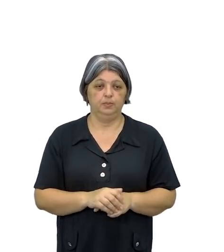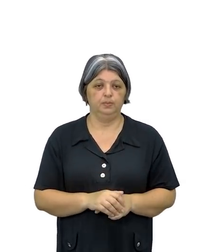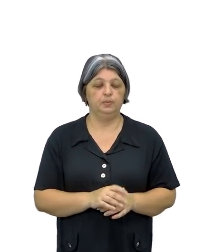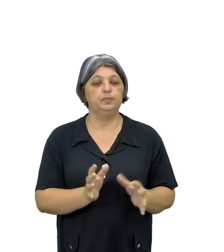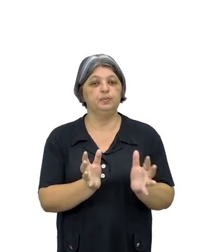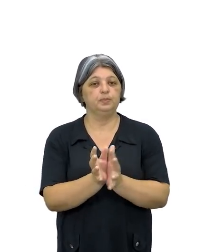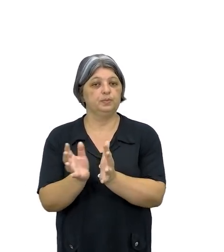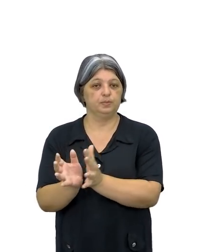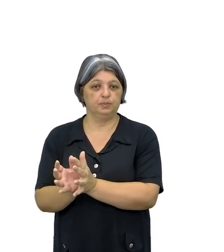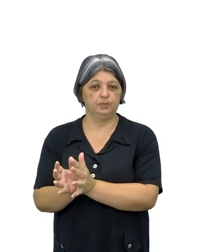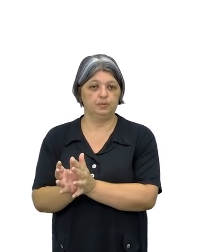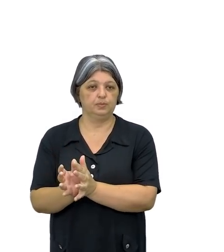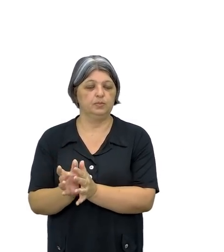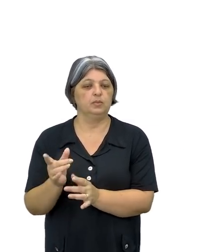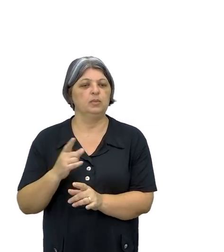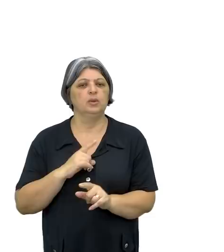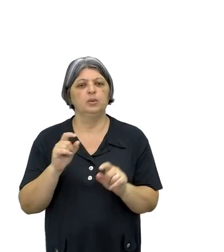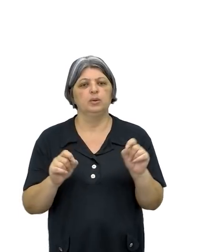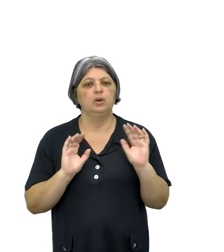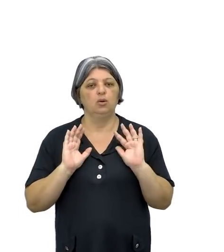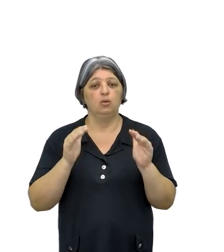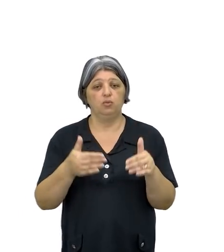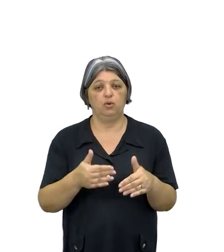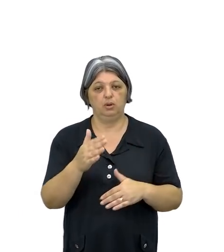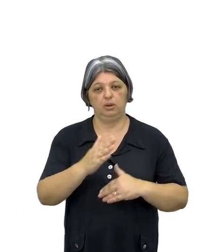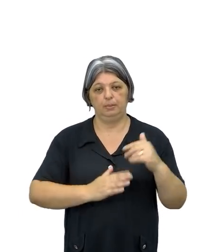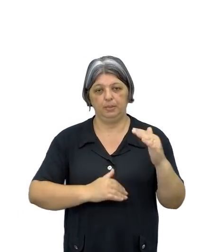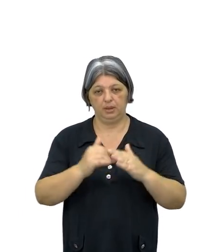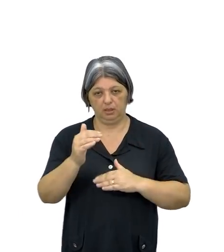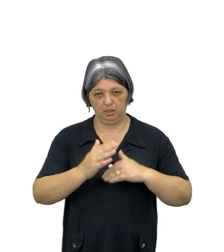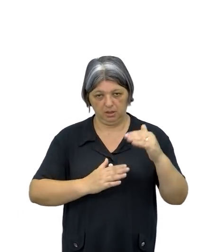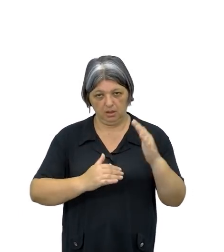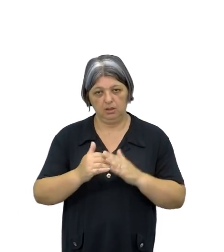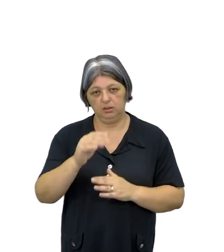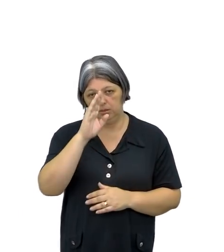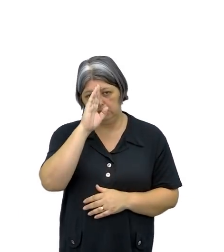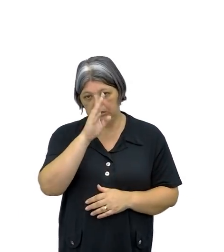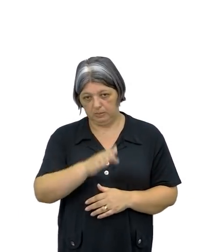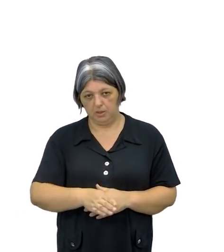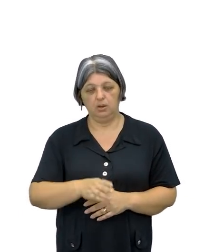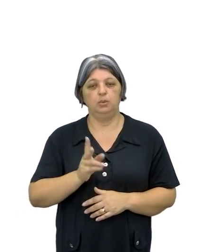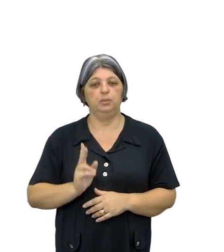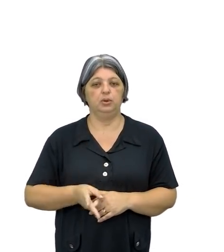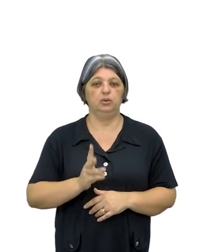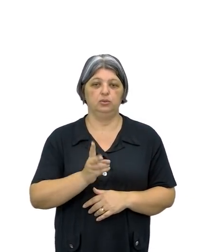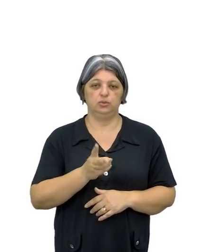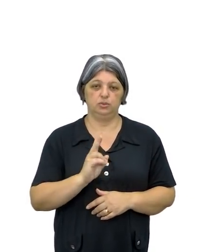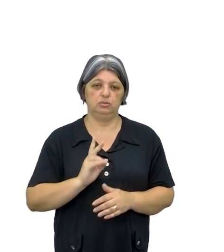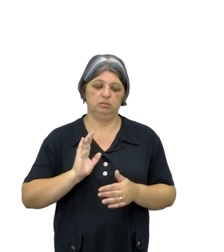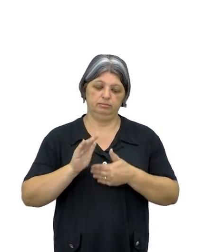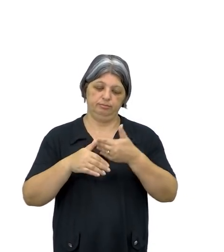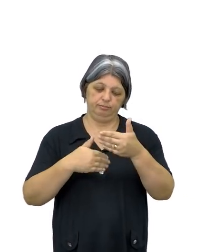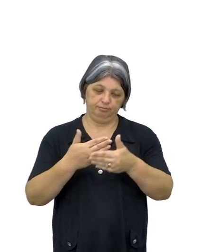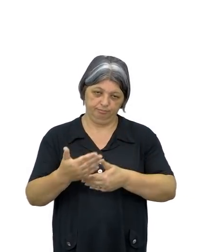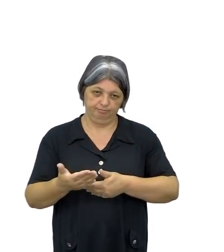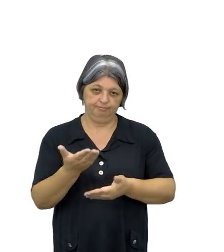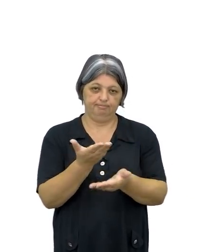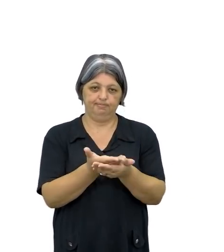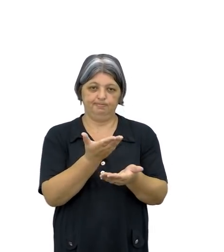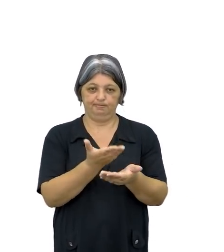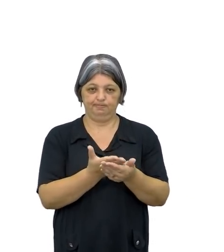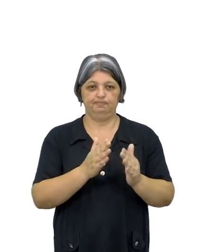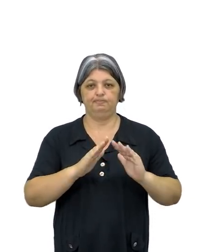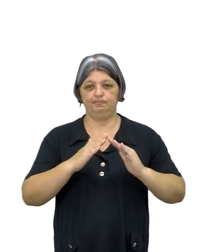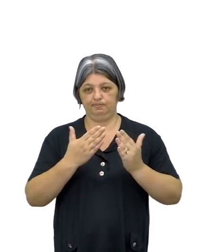agrupamentos, eles devem ter por foco as habilidades essenciais para a continuidade da trajetória escolar dos estudantes.